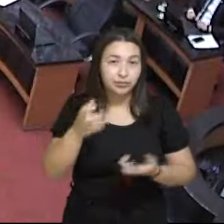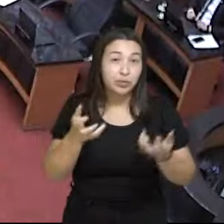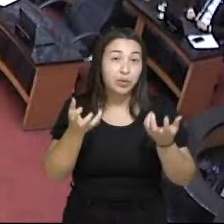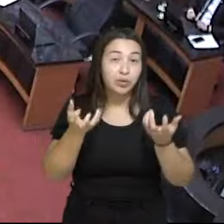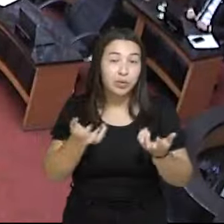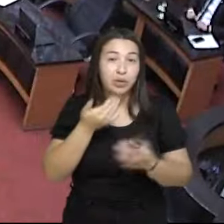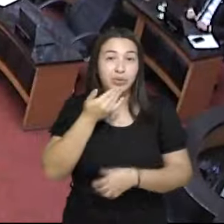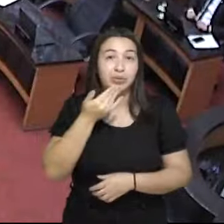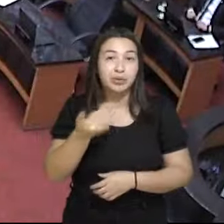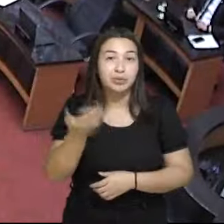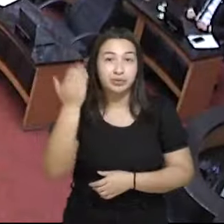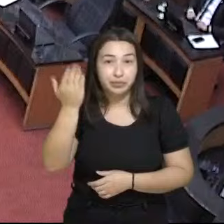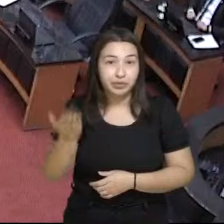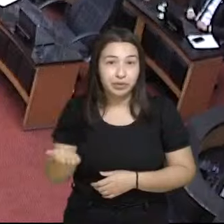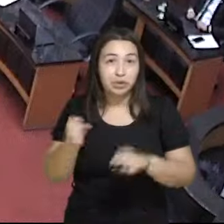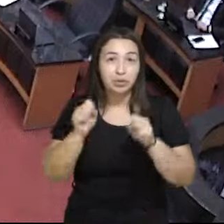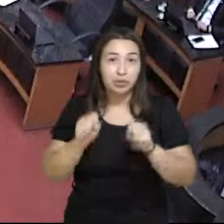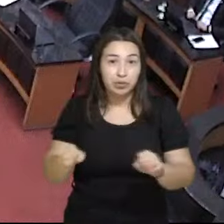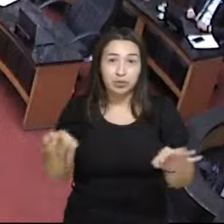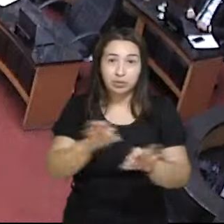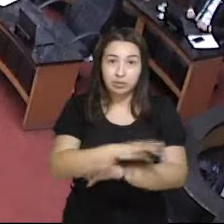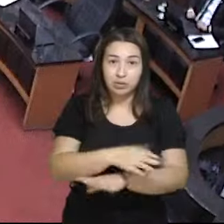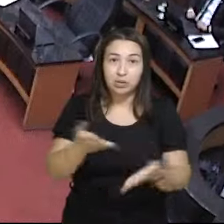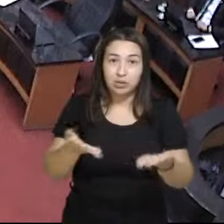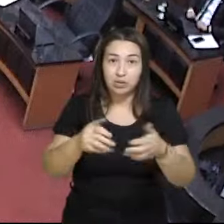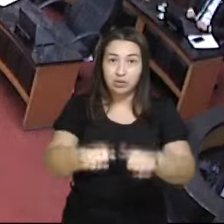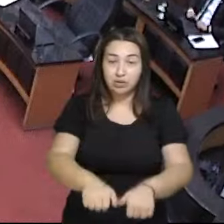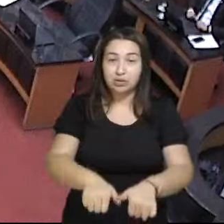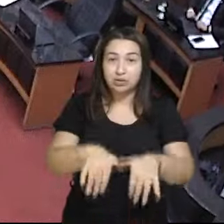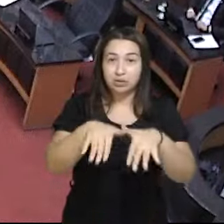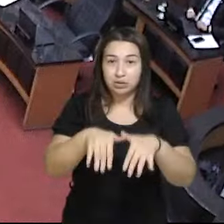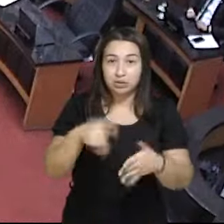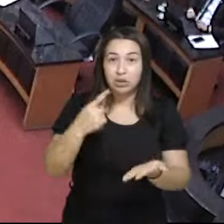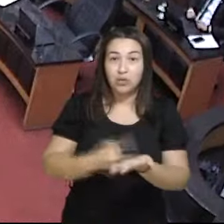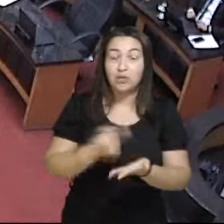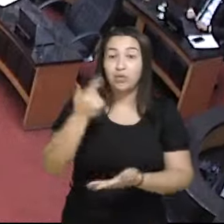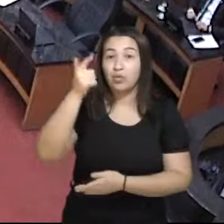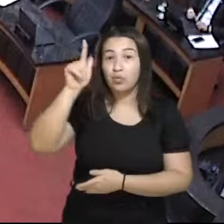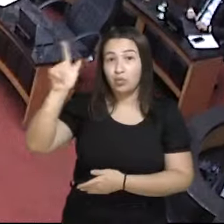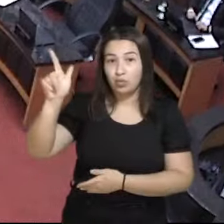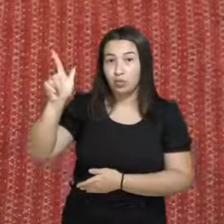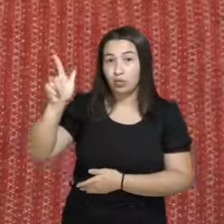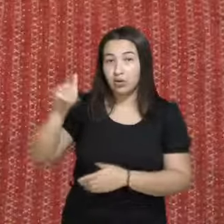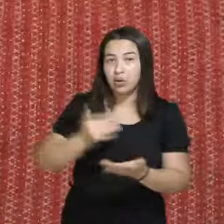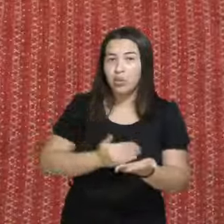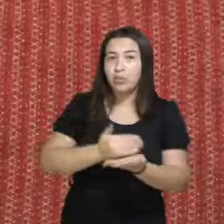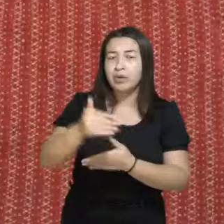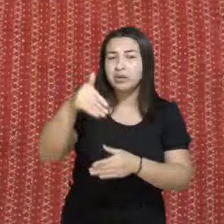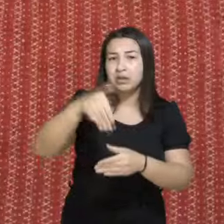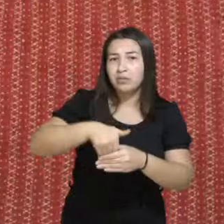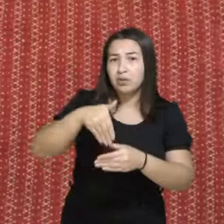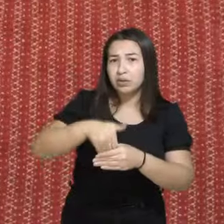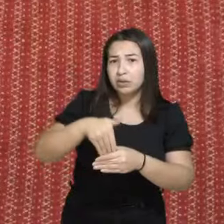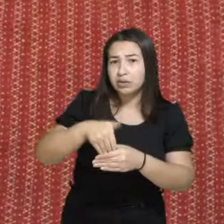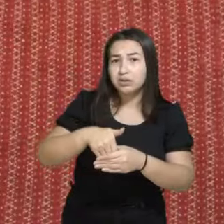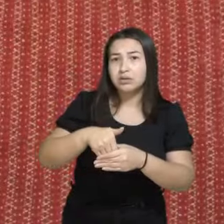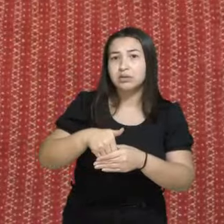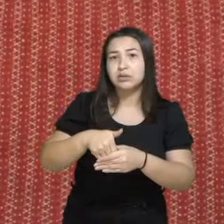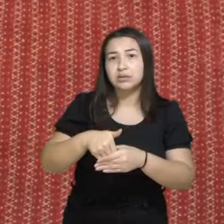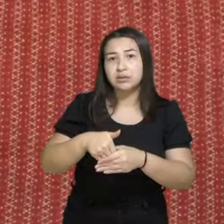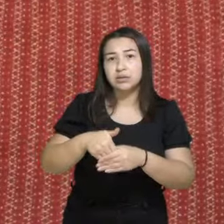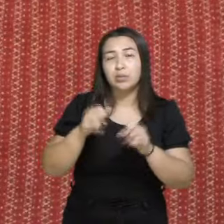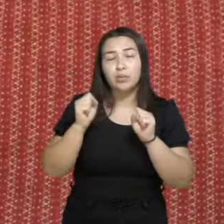para que Vossa Excelência encerre a presente sessão, convoque outra, e já adota o sistema de votação da anterior para posterior